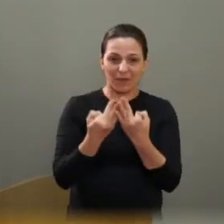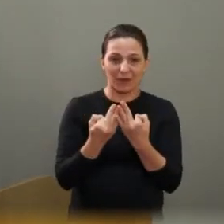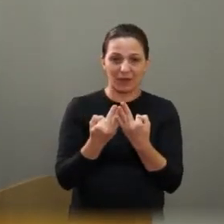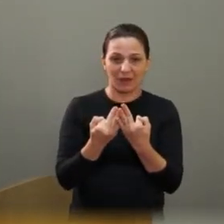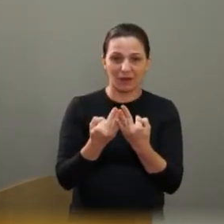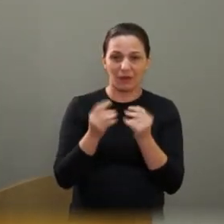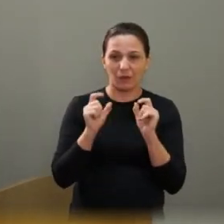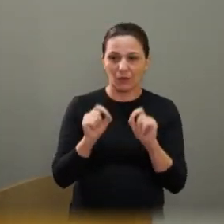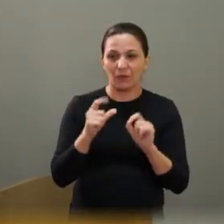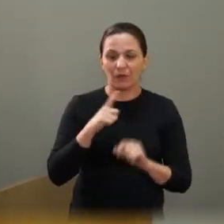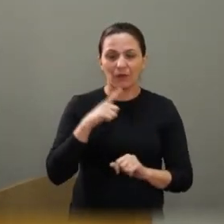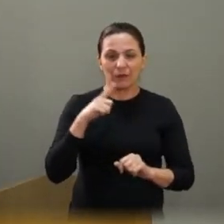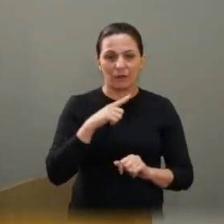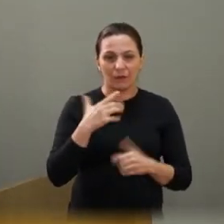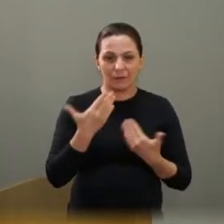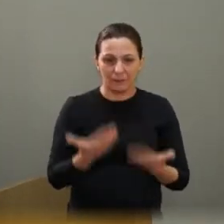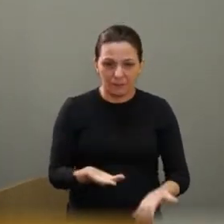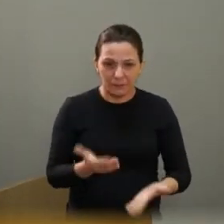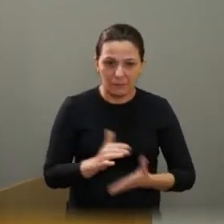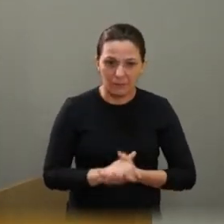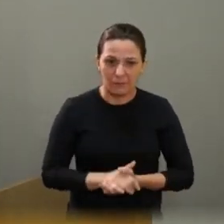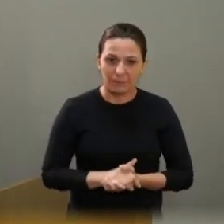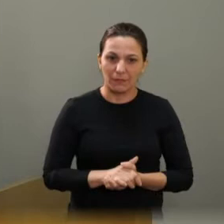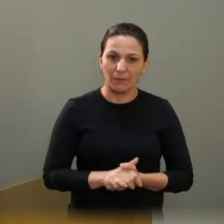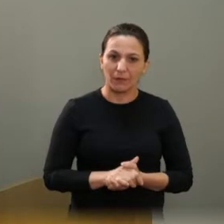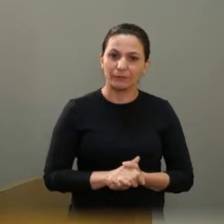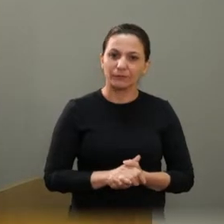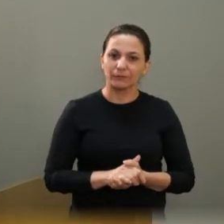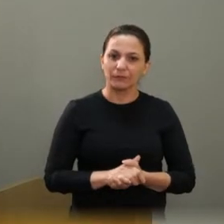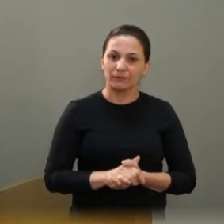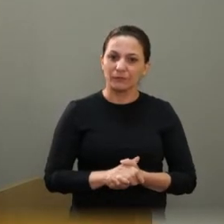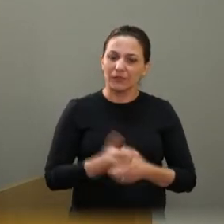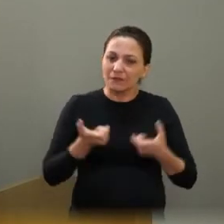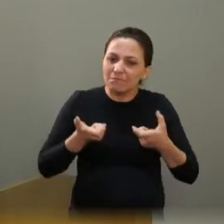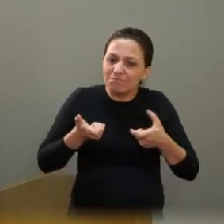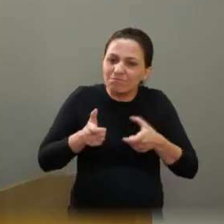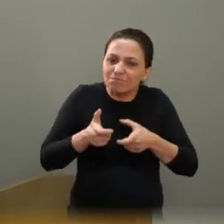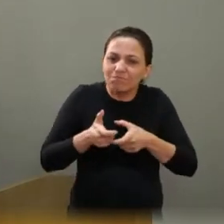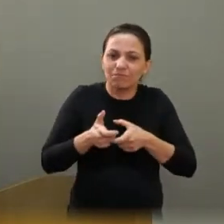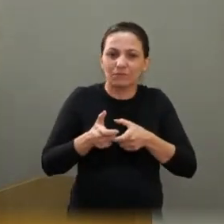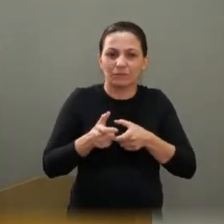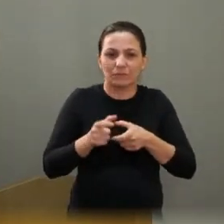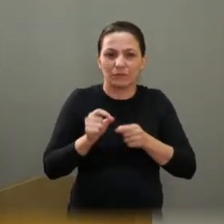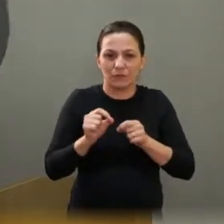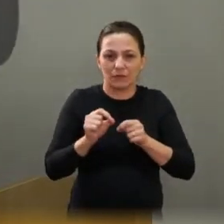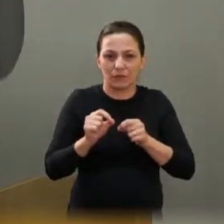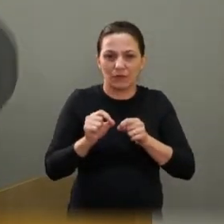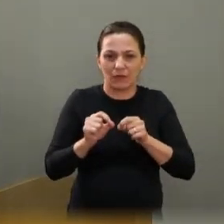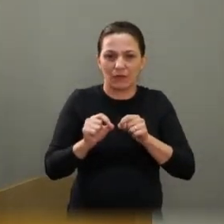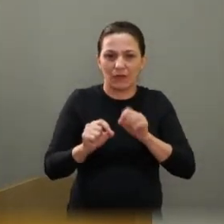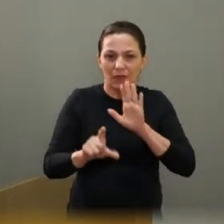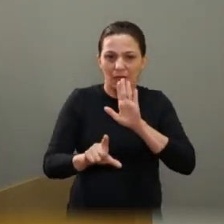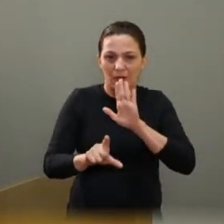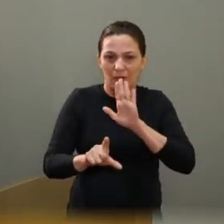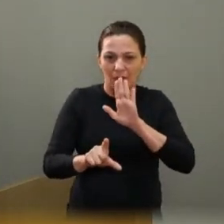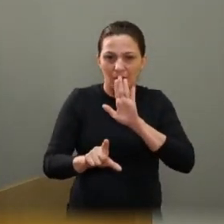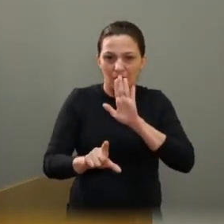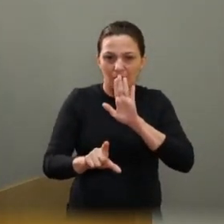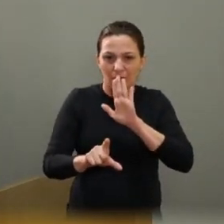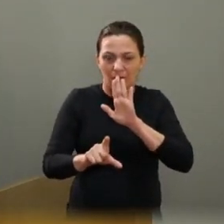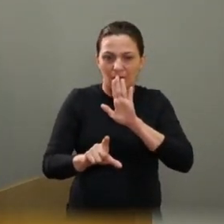isso tá fechando tá afrouxando O que a lei do agrotóxico desse